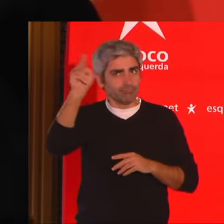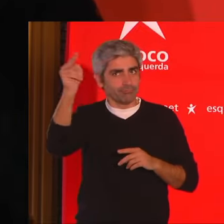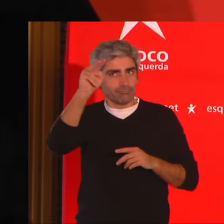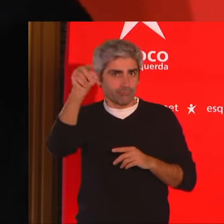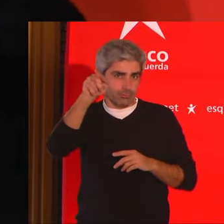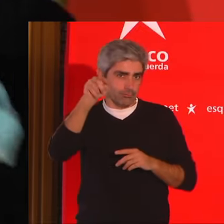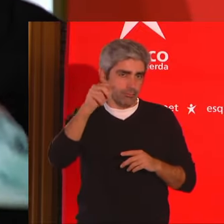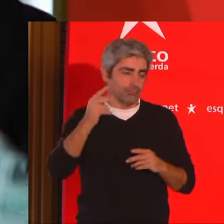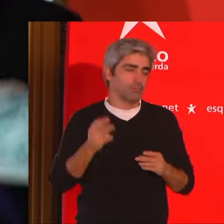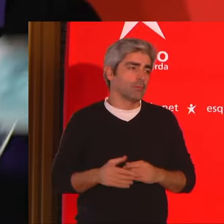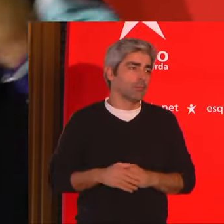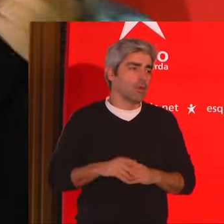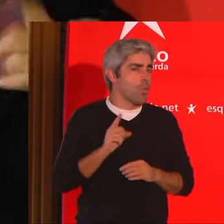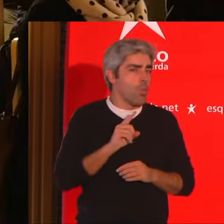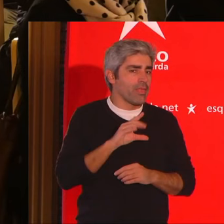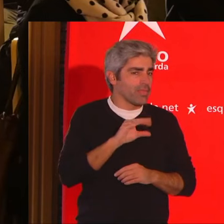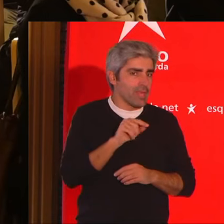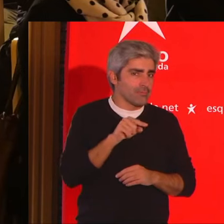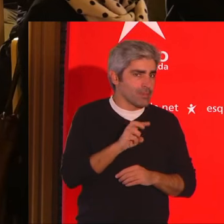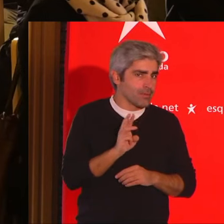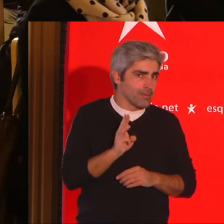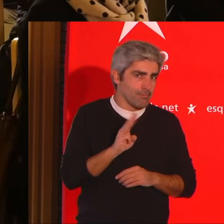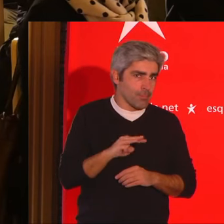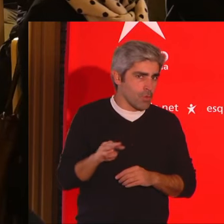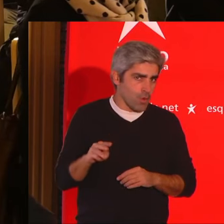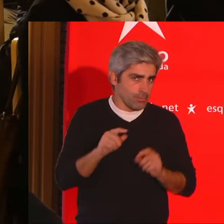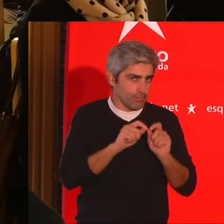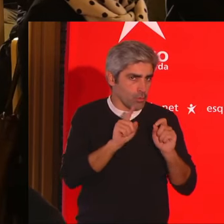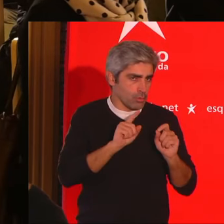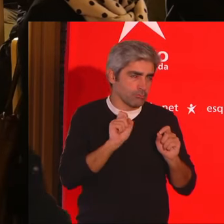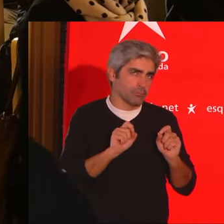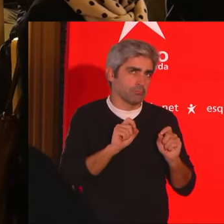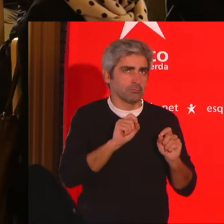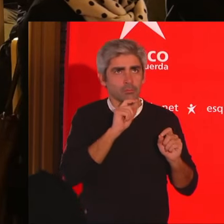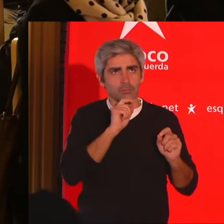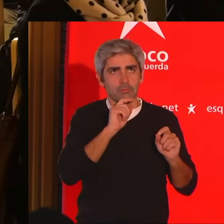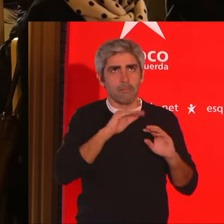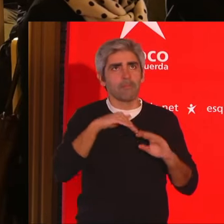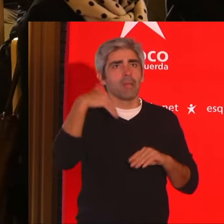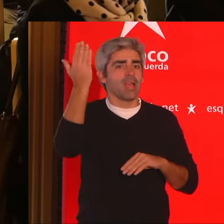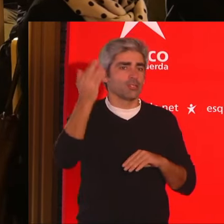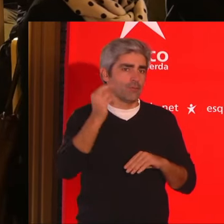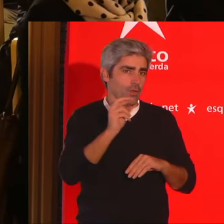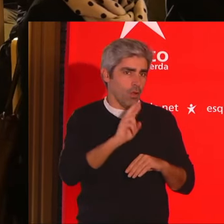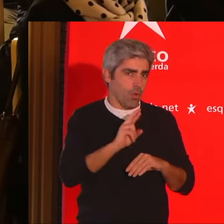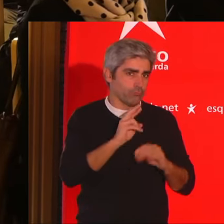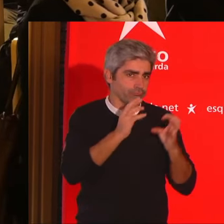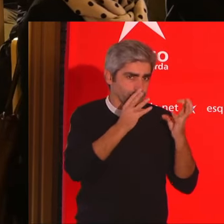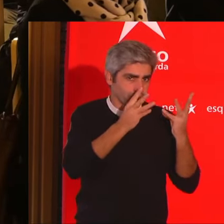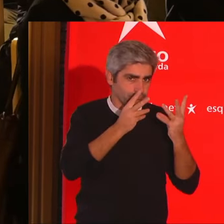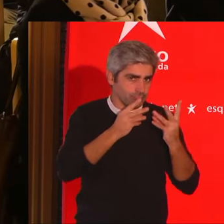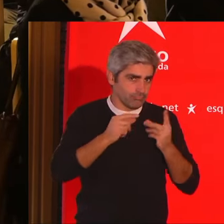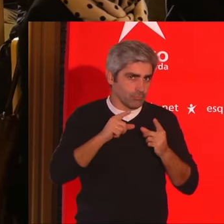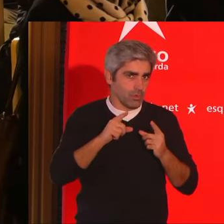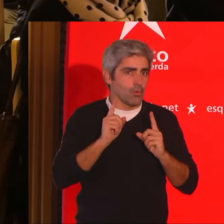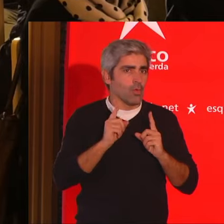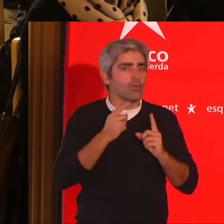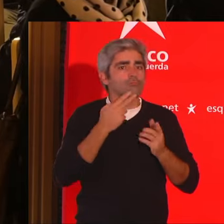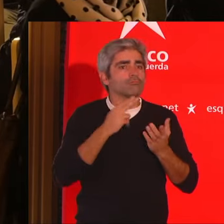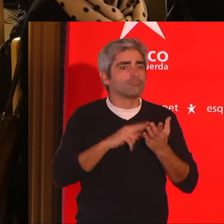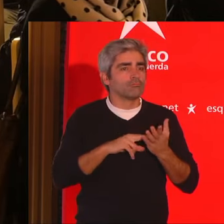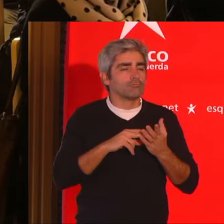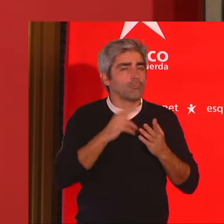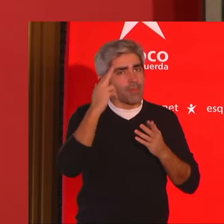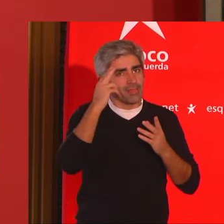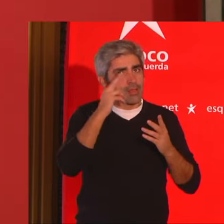Portanto, não estaremos a falar de 10 mil milhões relativamente àquele período, estaremos a falar, se calhar, de muito mais, se contabilizarmos o que é que efetivamente